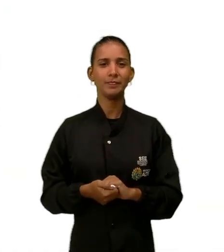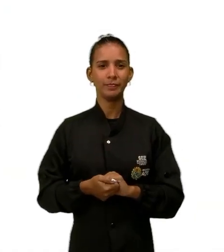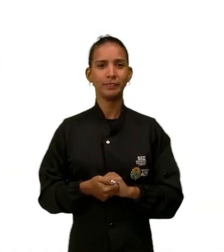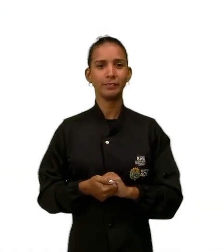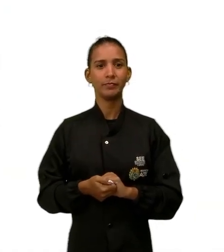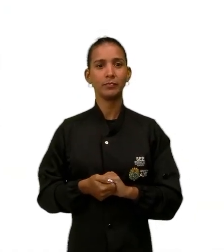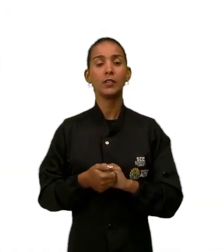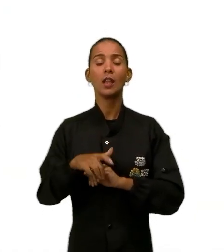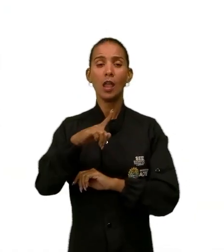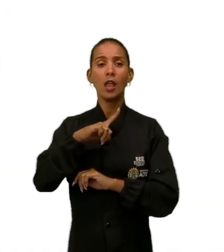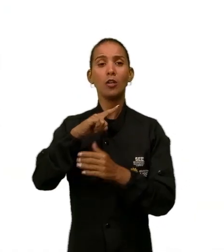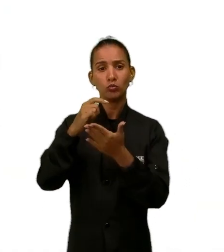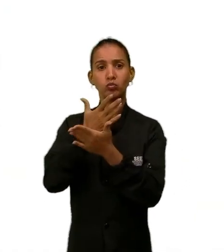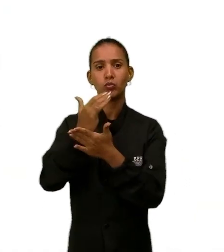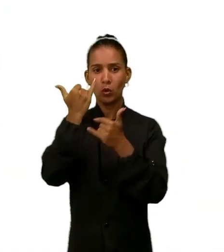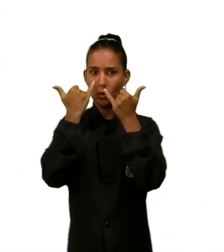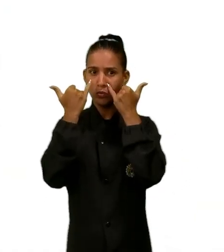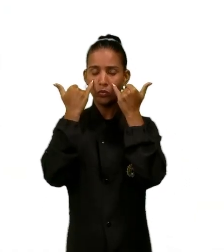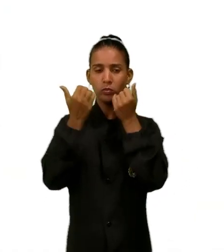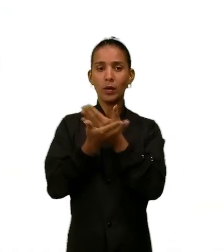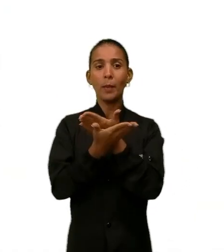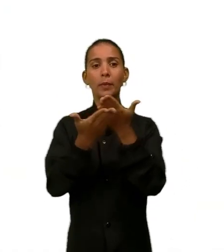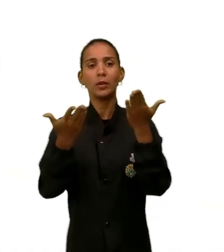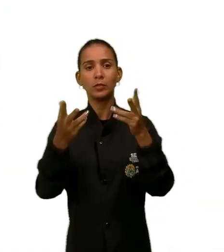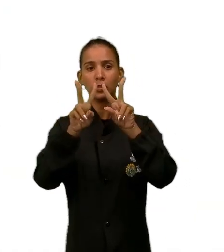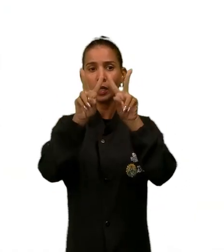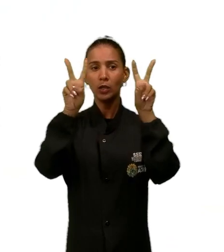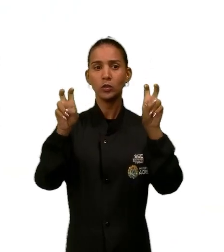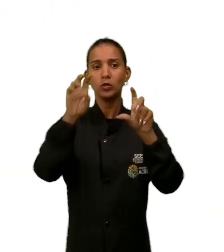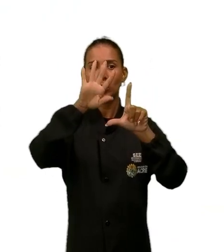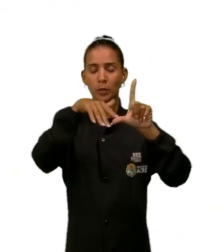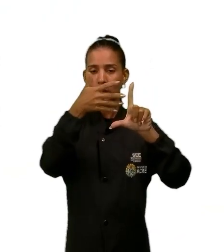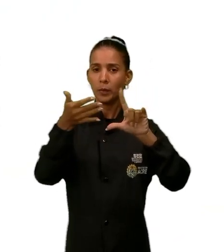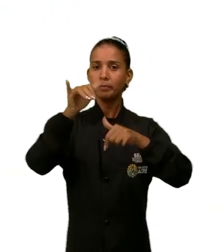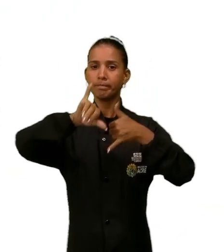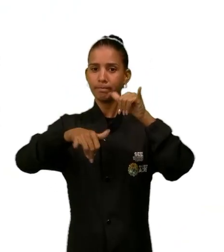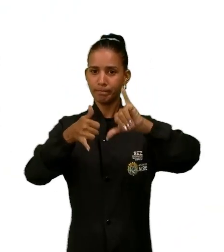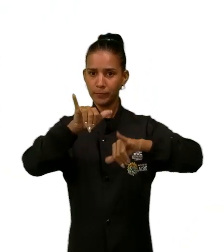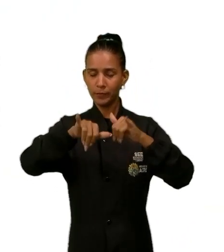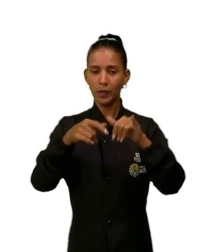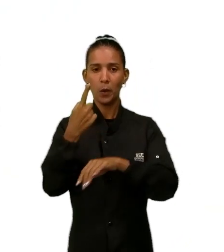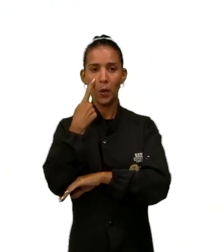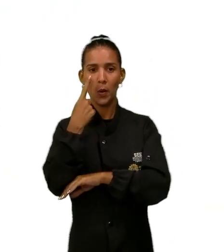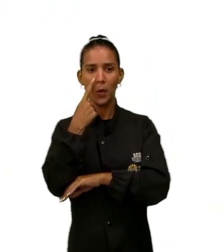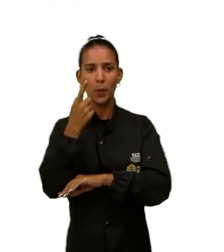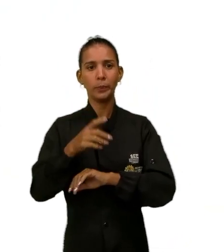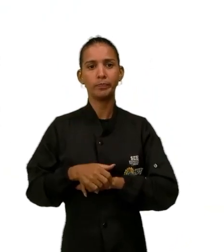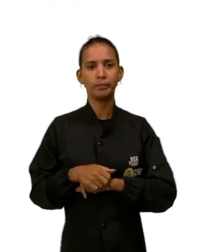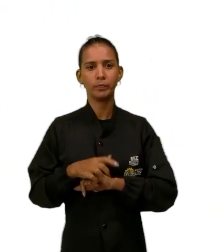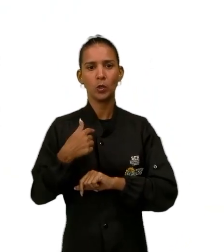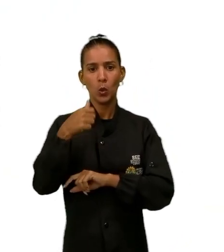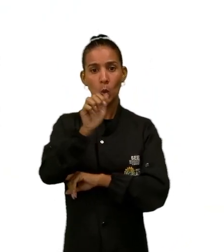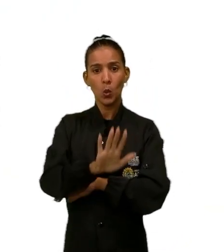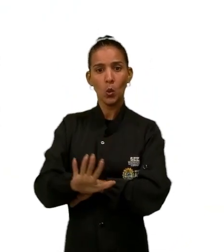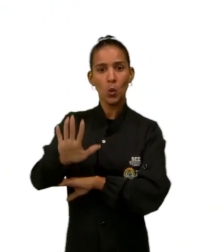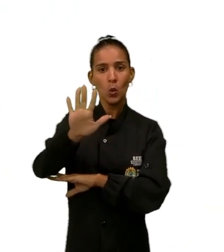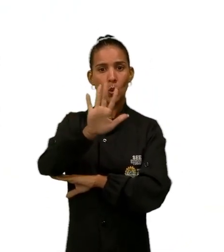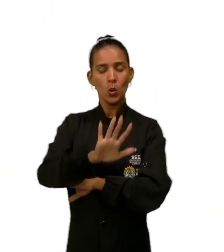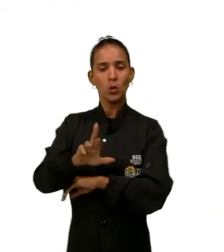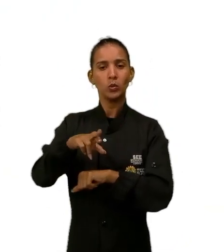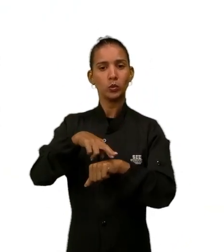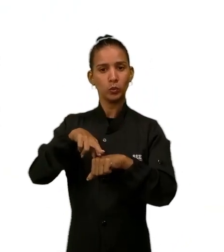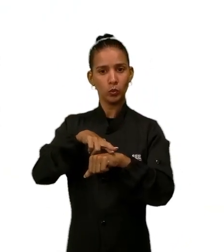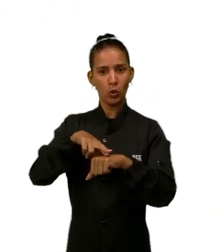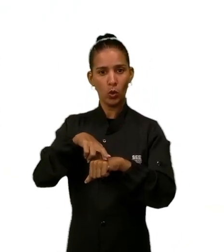Aqui tem mais algumas informações, né, em relação à tabela periódica. Então, toda essa região aqui da tabela que está em roxo,